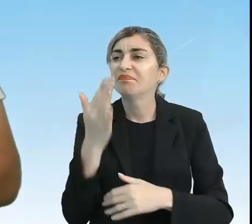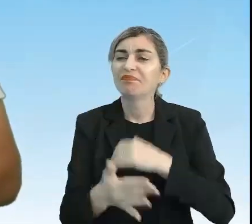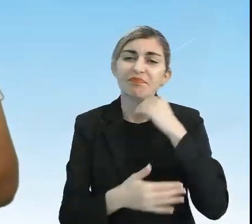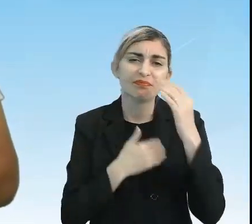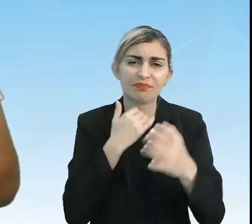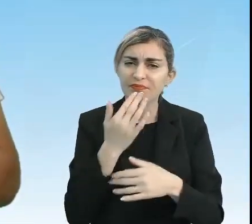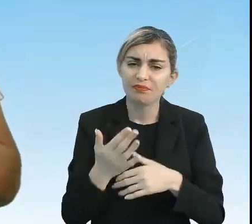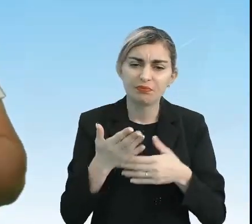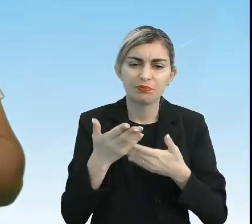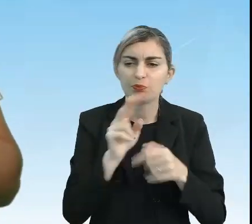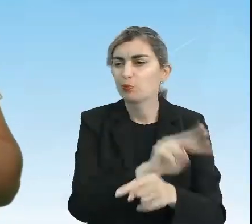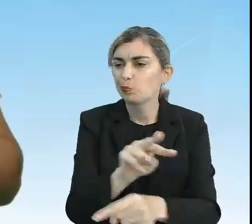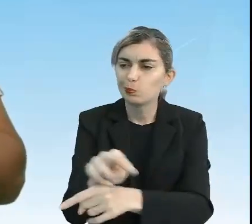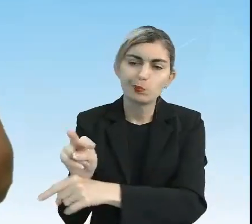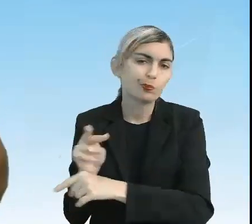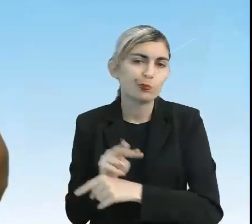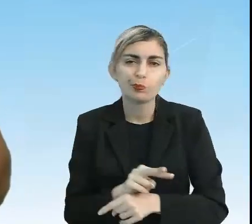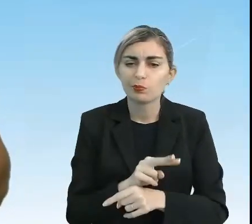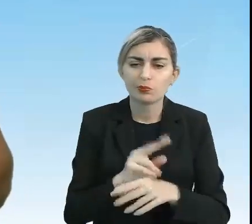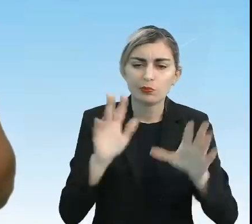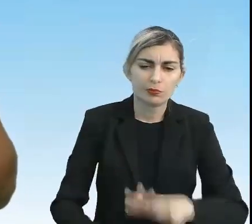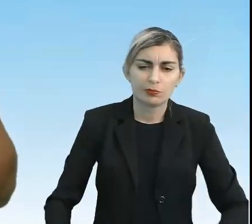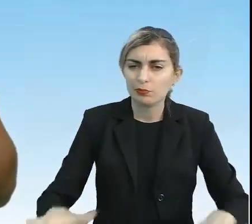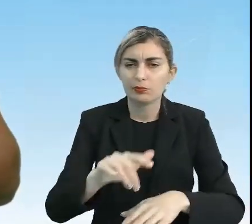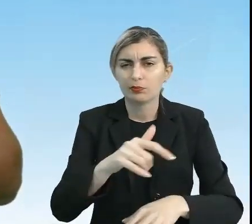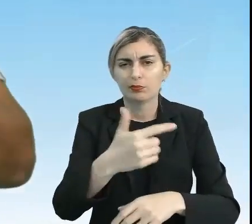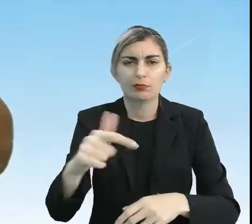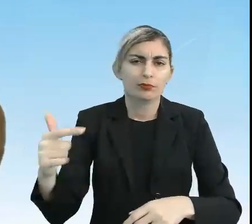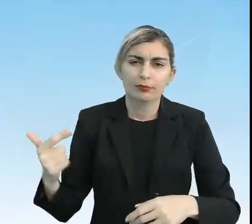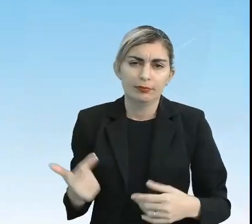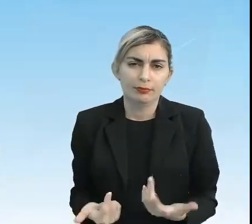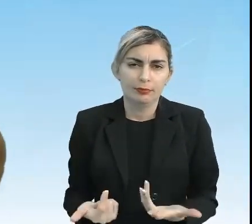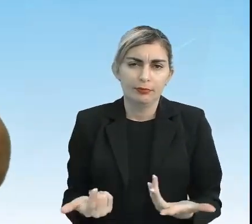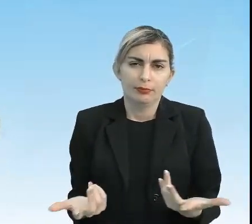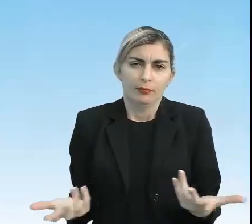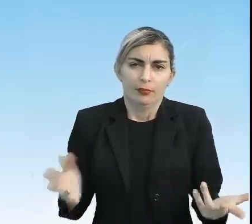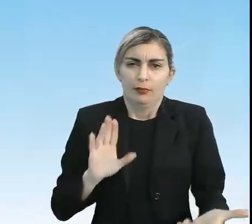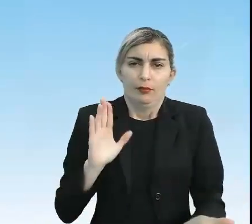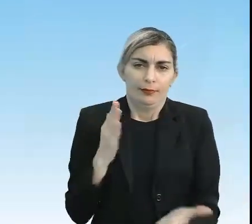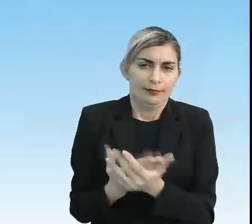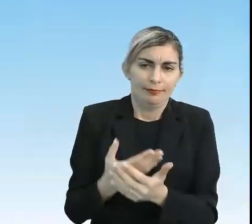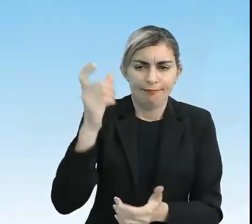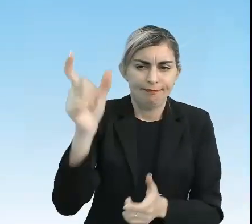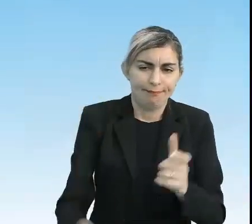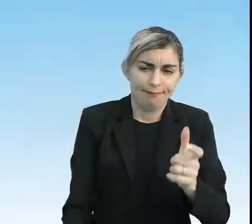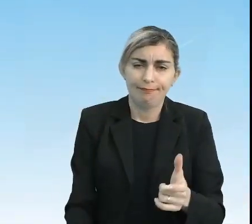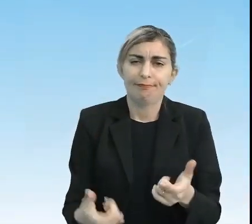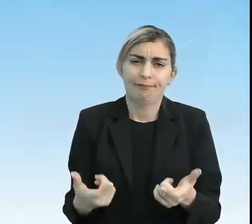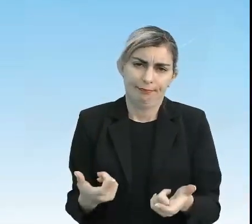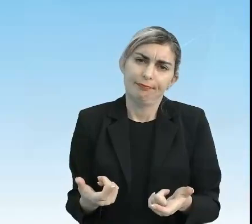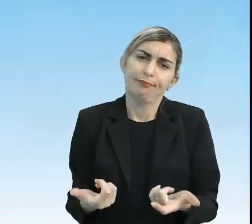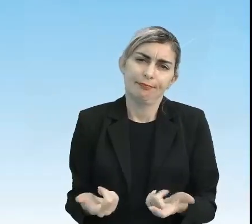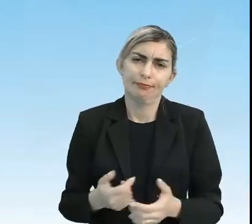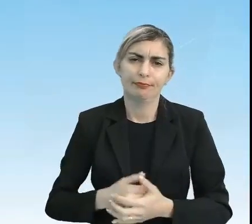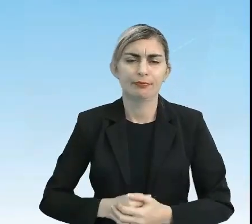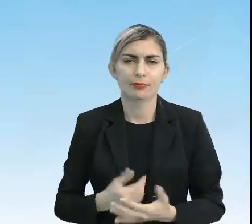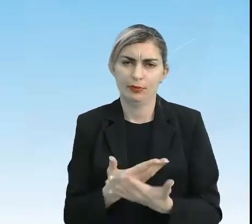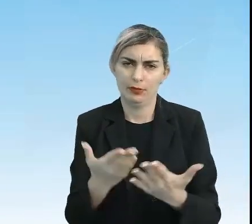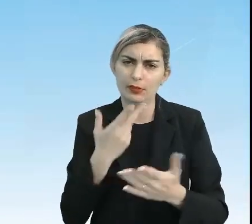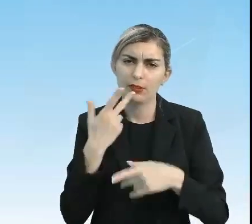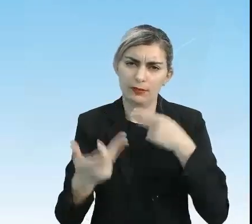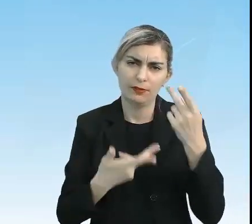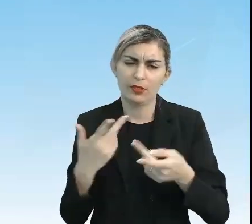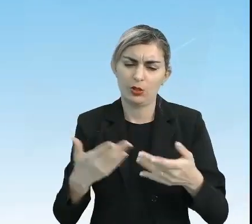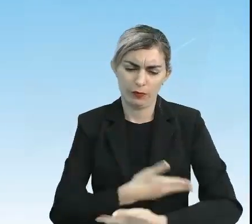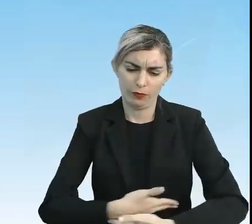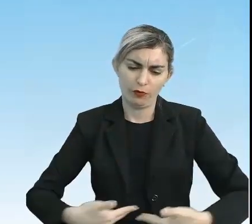bem das pessoas, o que elas lhe confiaram para que elas pudessem fazer melhor. Professor, estou falando agora da